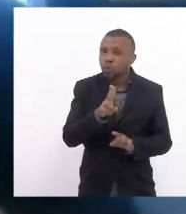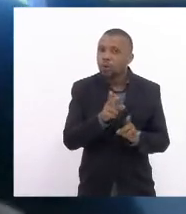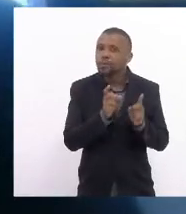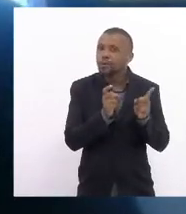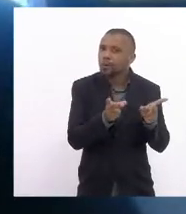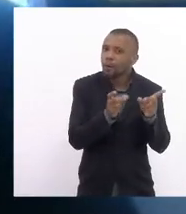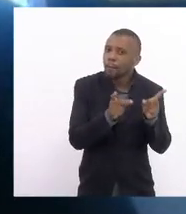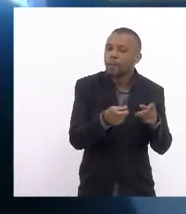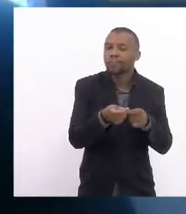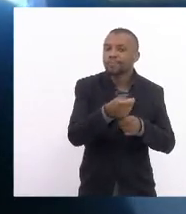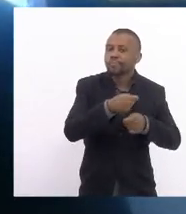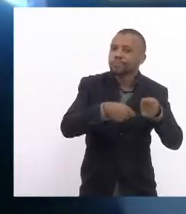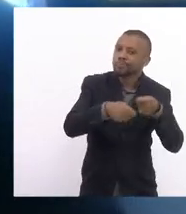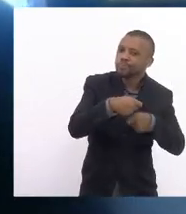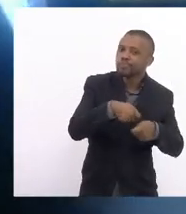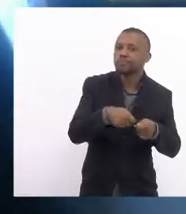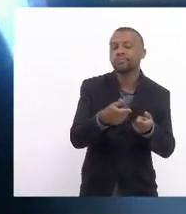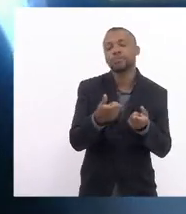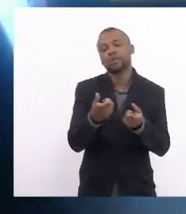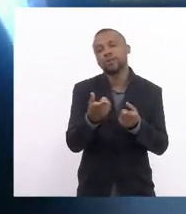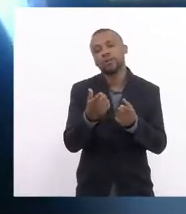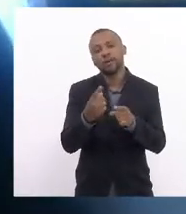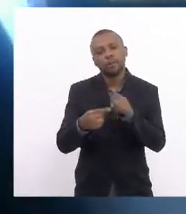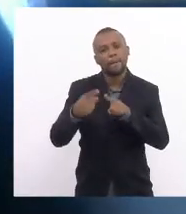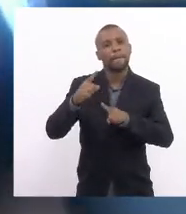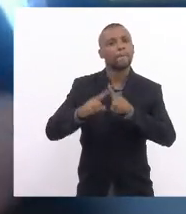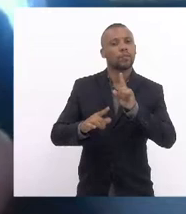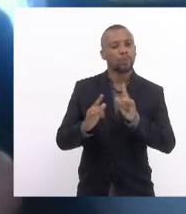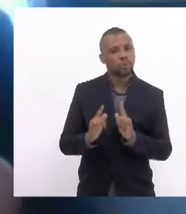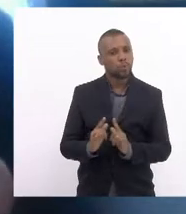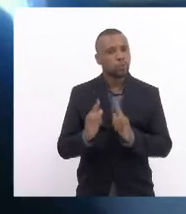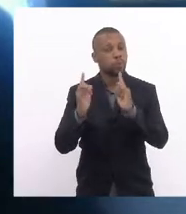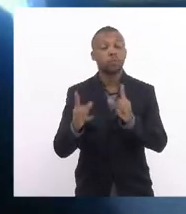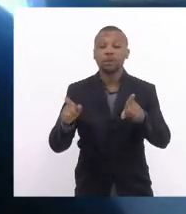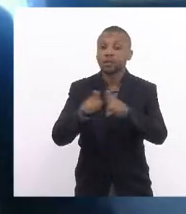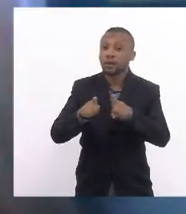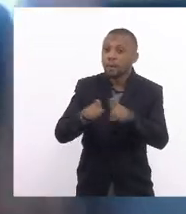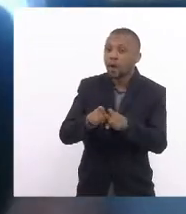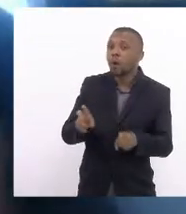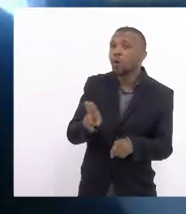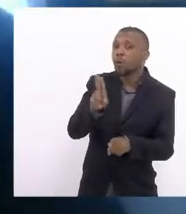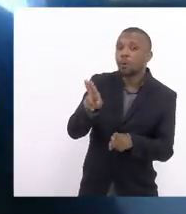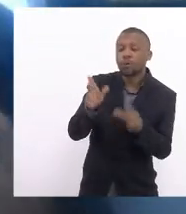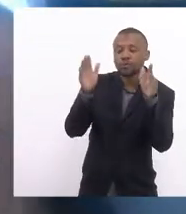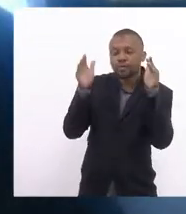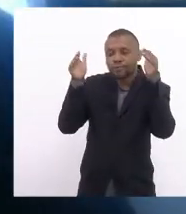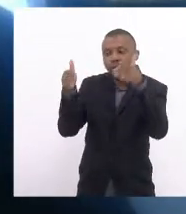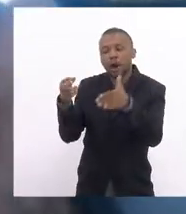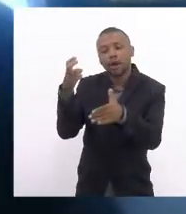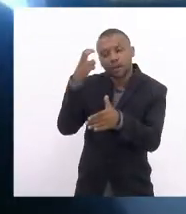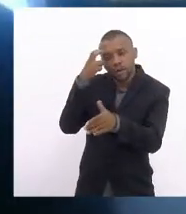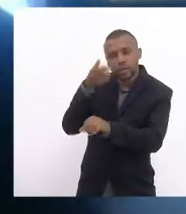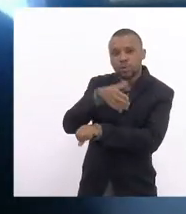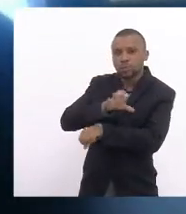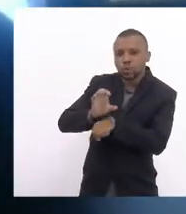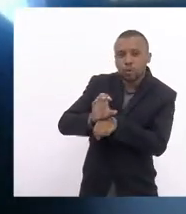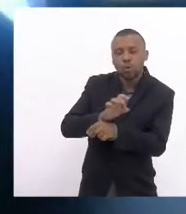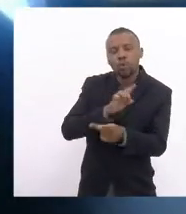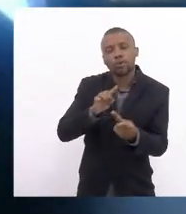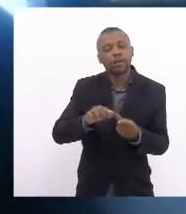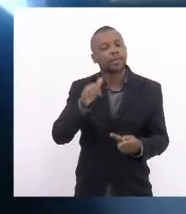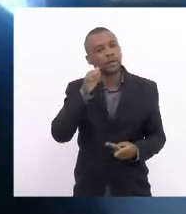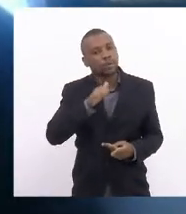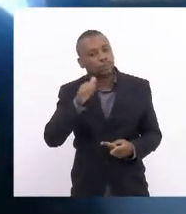da especulação imobiliária e um uso que contemple também a questão cultural das mulheres, a questão